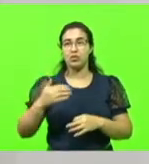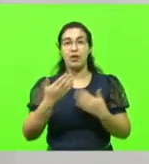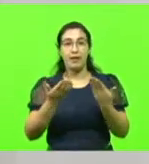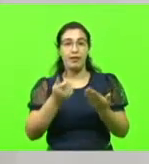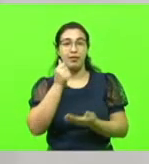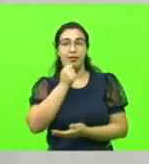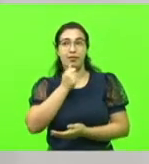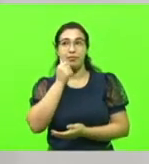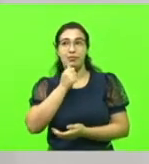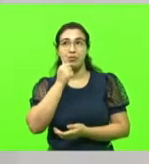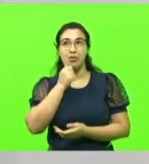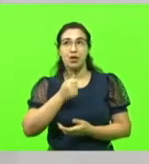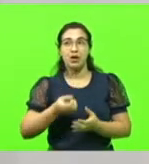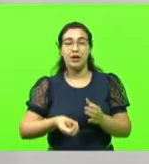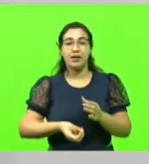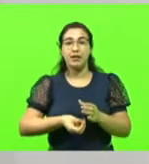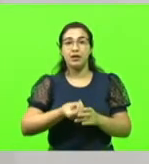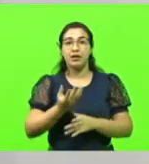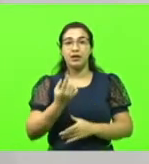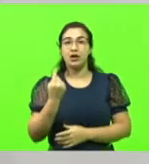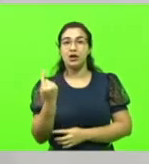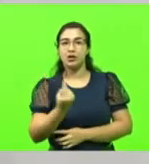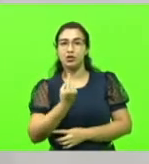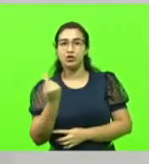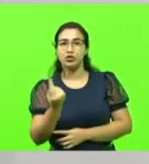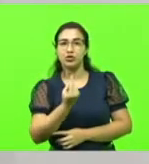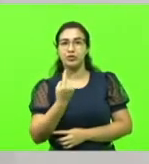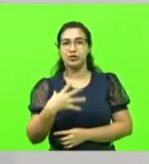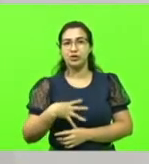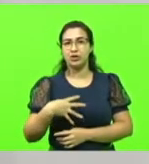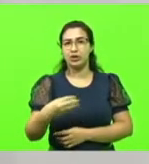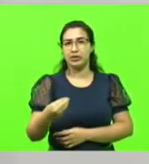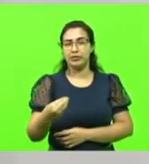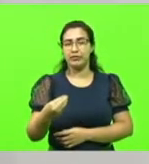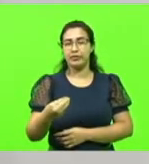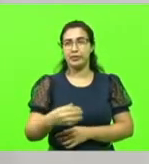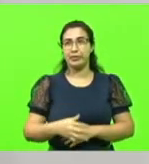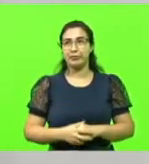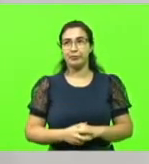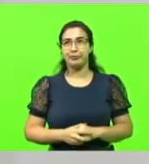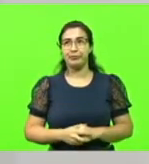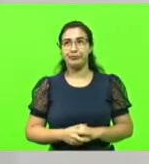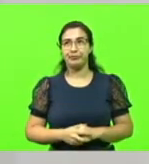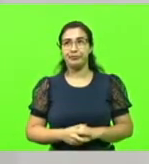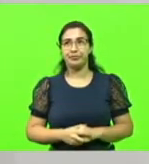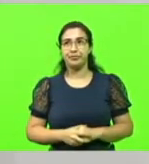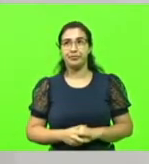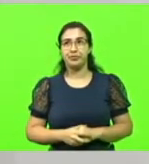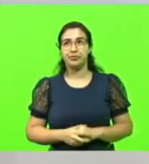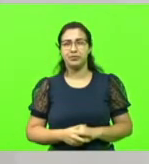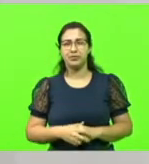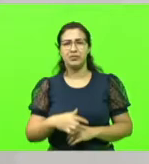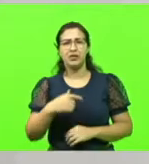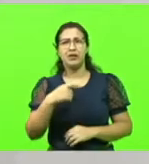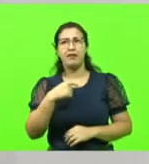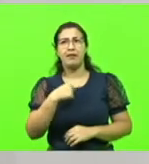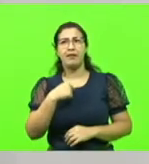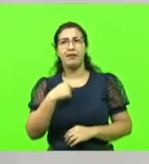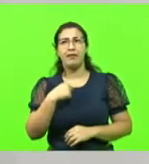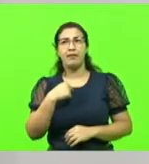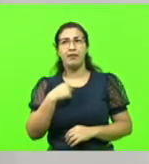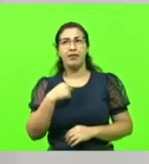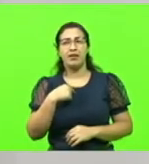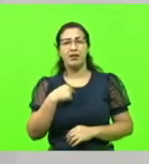seu filho. Lamentou, página dedicada ao Morro do Mocotó. E aí eu